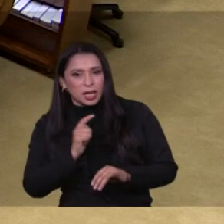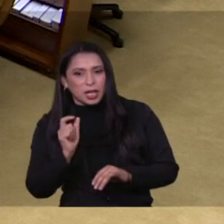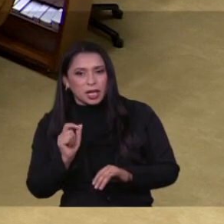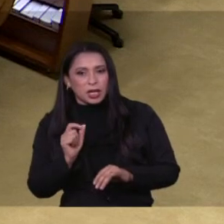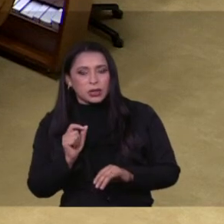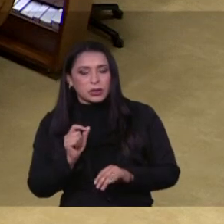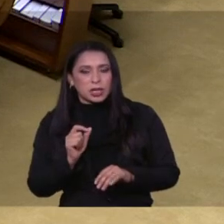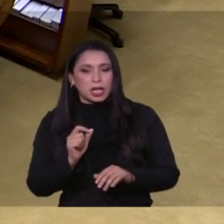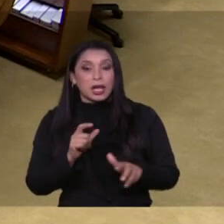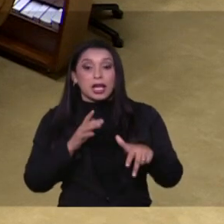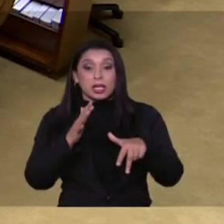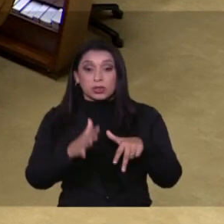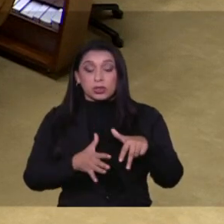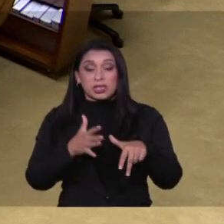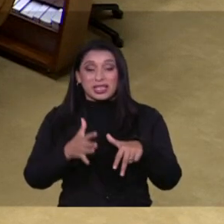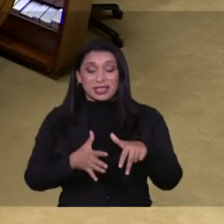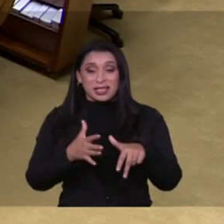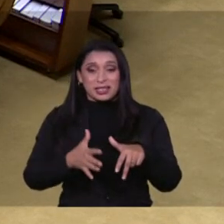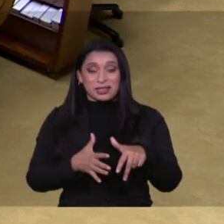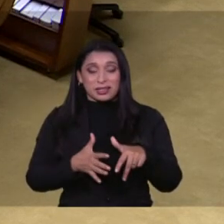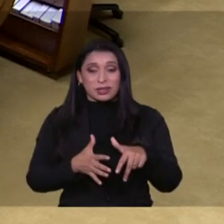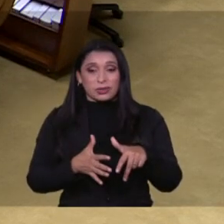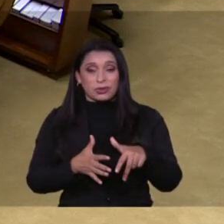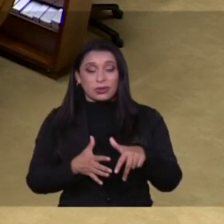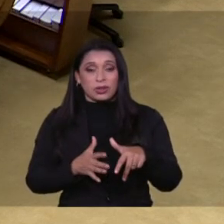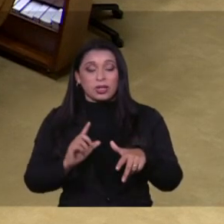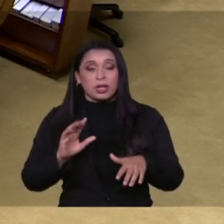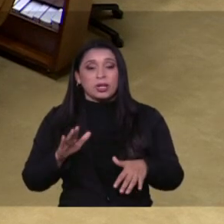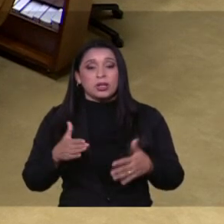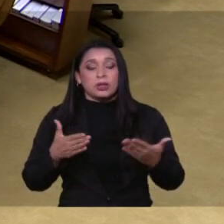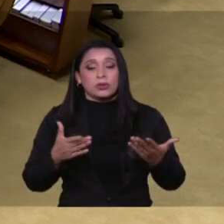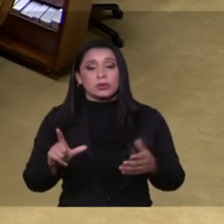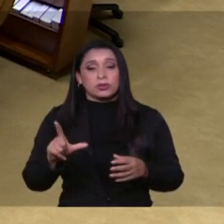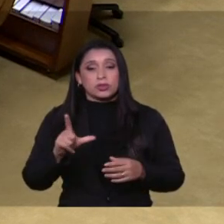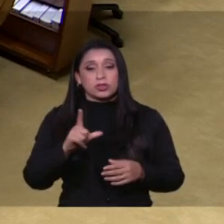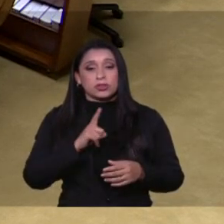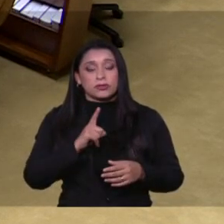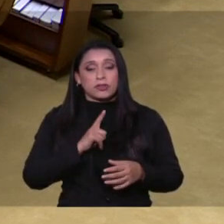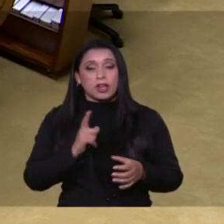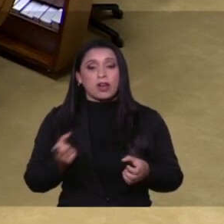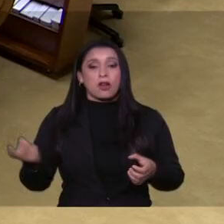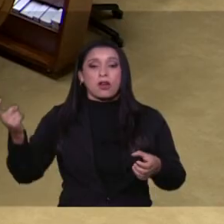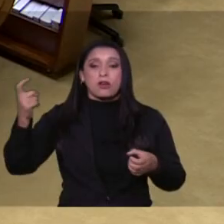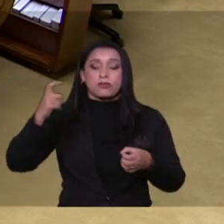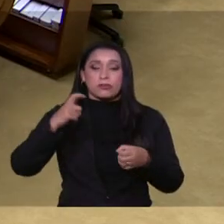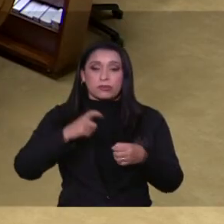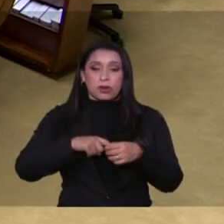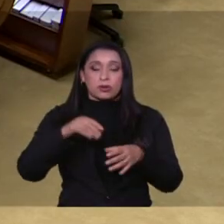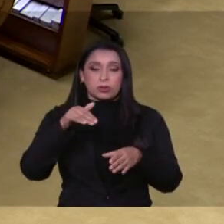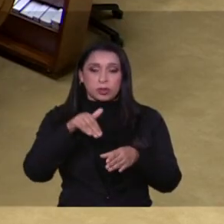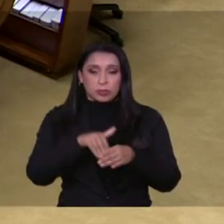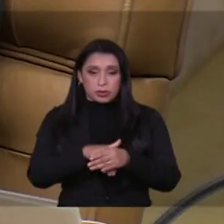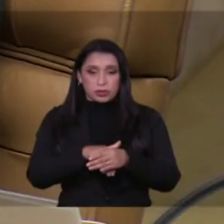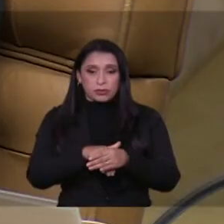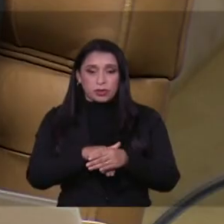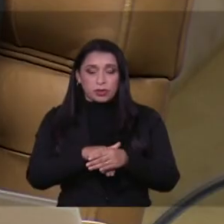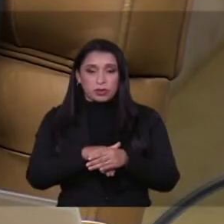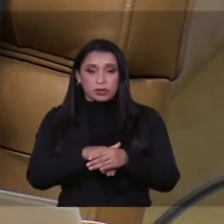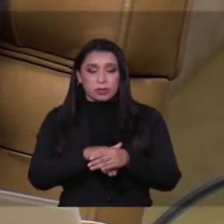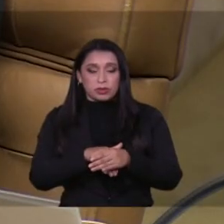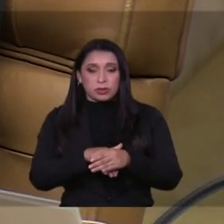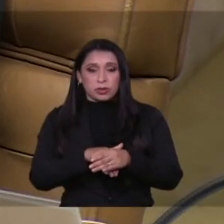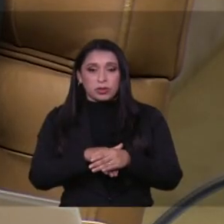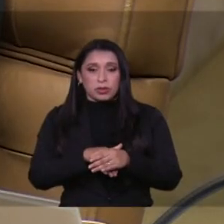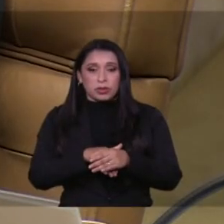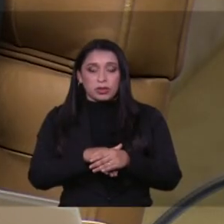seriam feitas as sustentações nessa e quando houvesse o retorno para os votos, nós começaríamos com